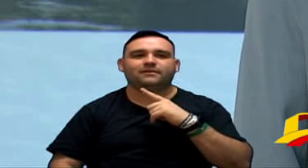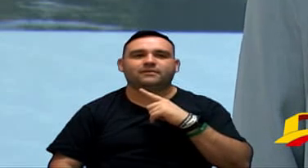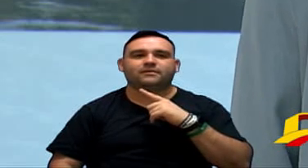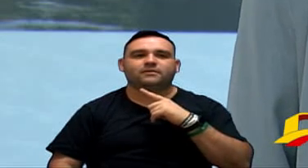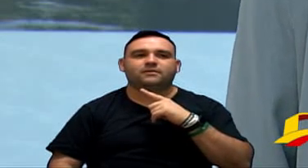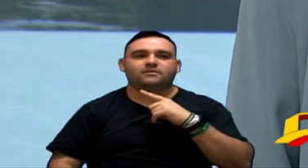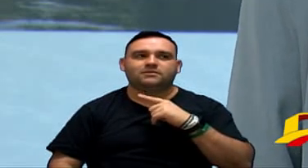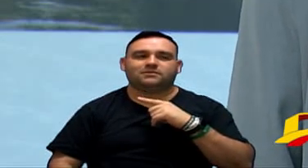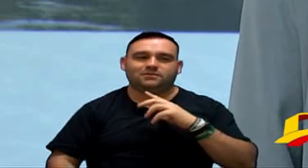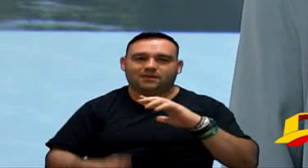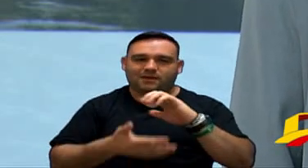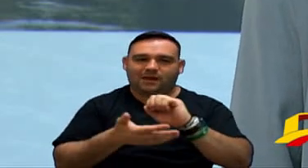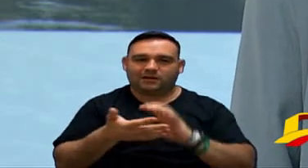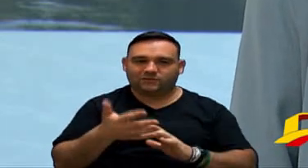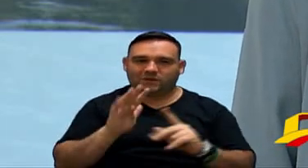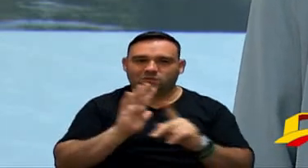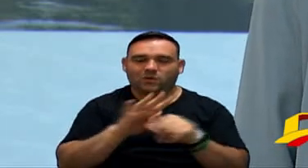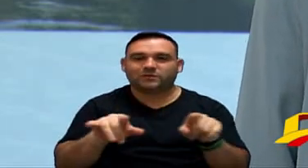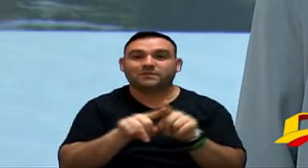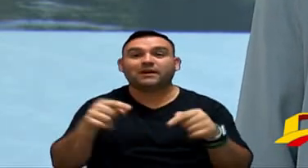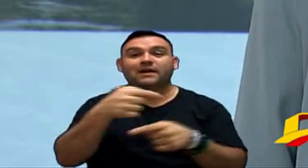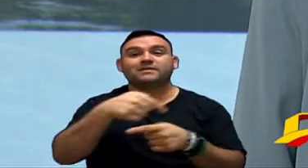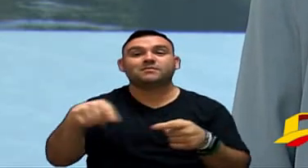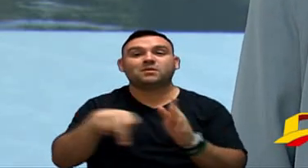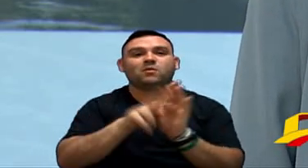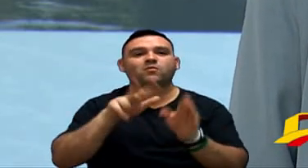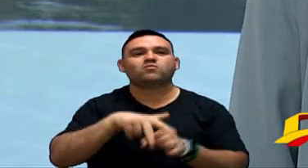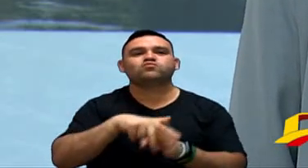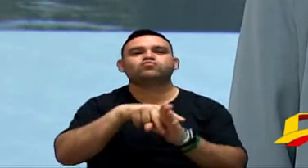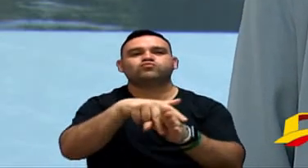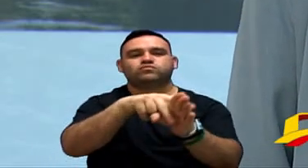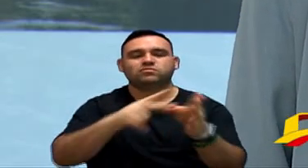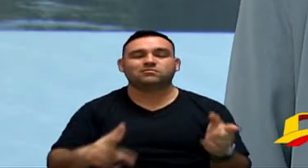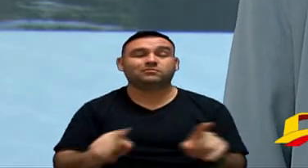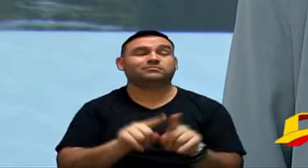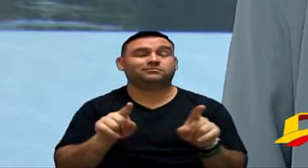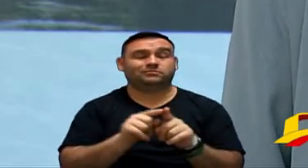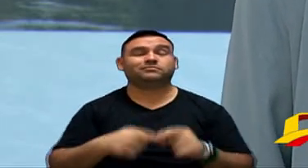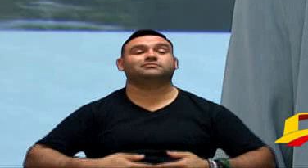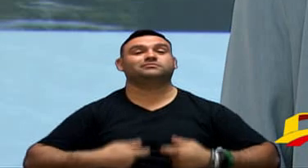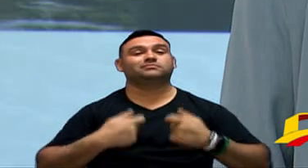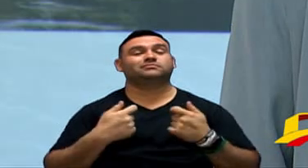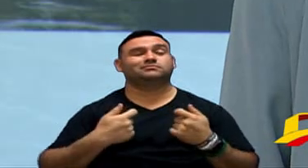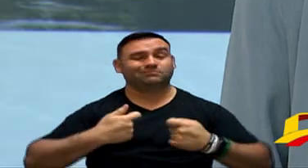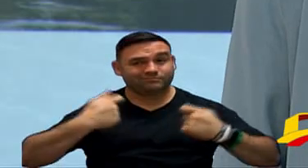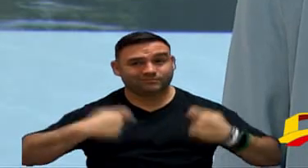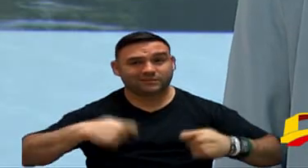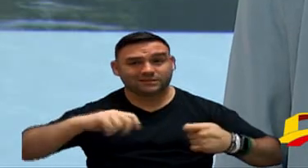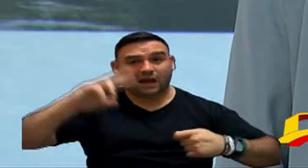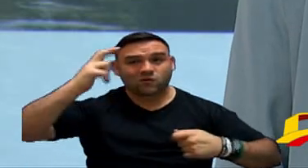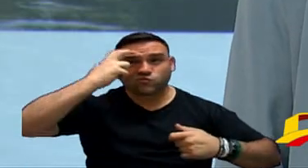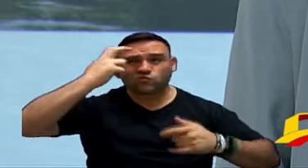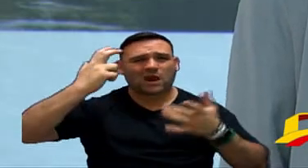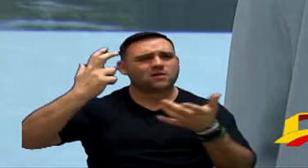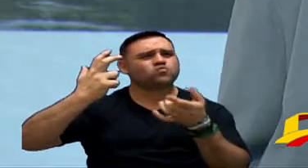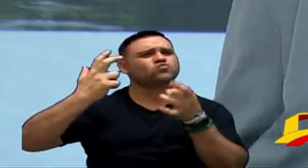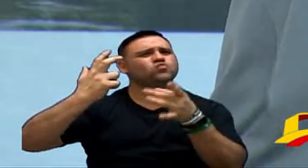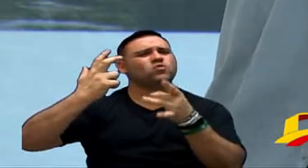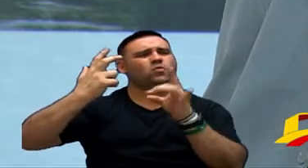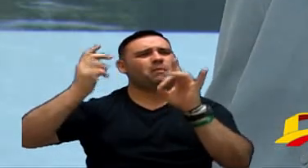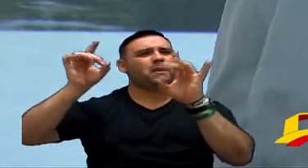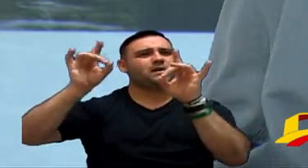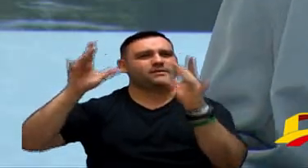atividade própria aí para a semana dos tropeiros não podemos deixar essa essa cultura tão especial